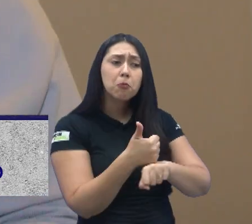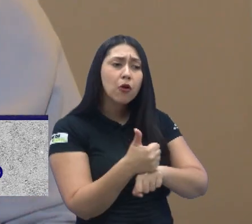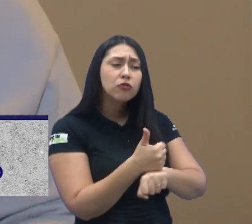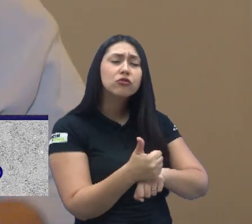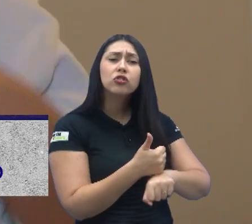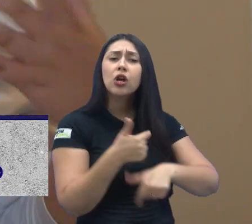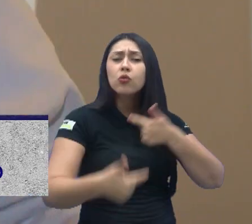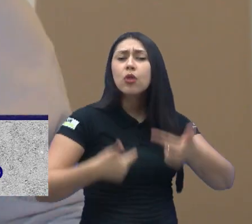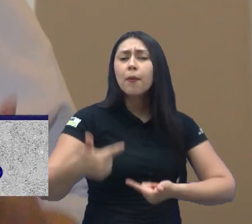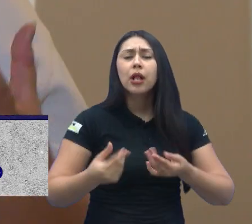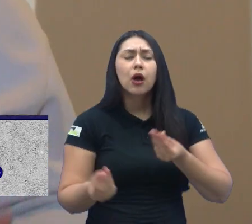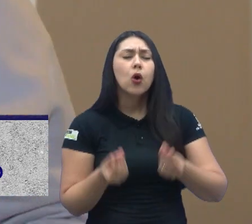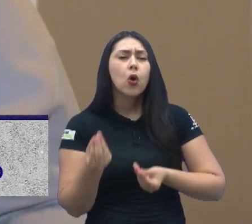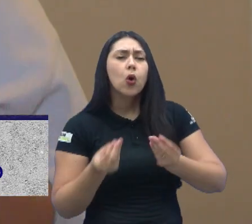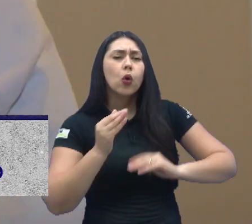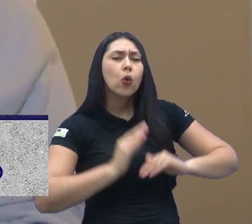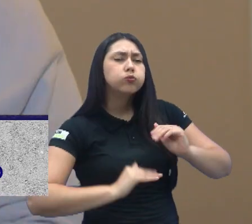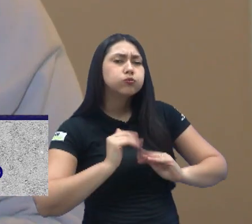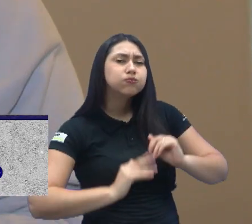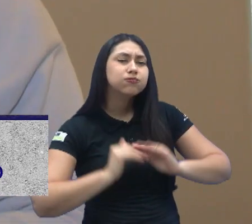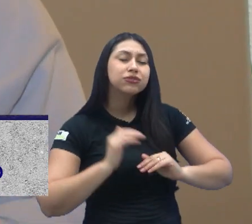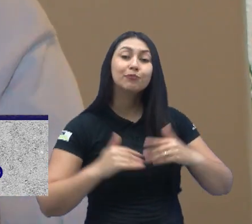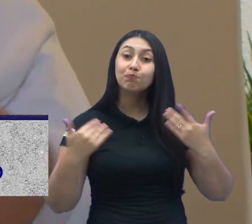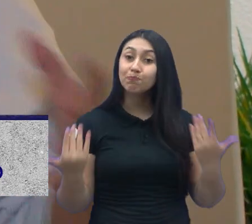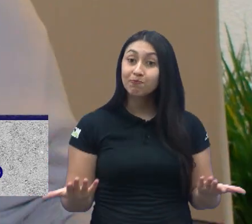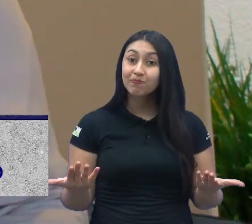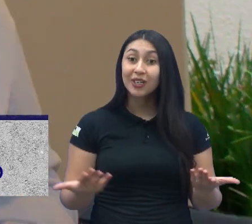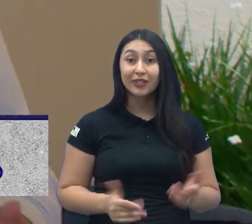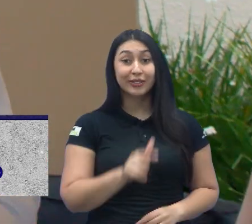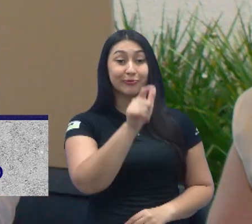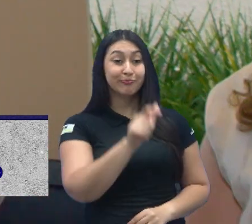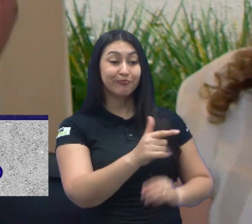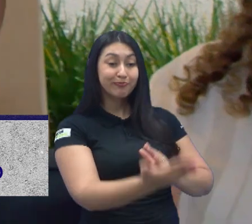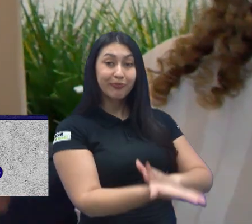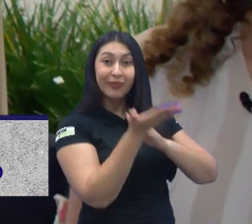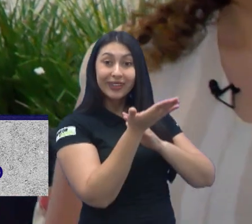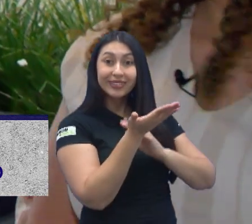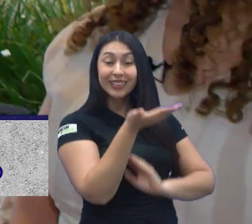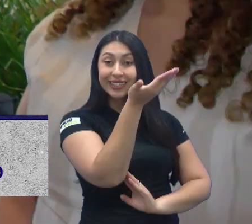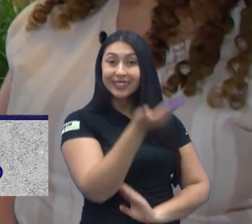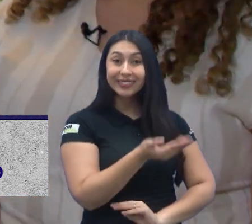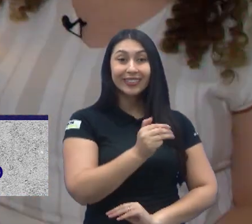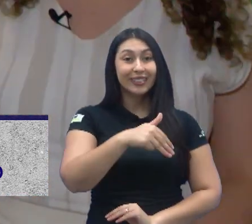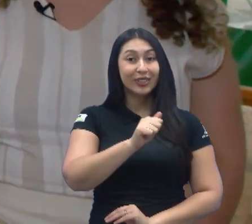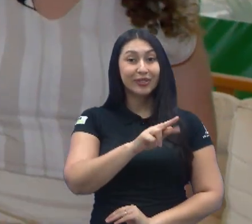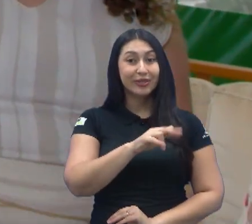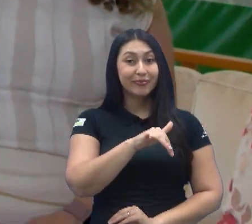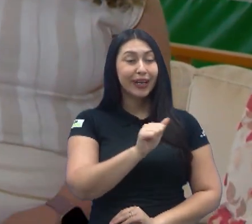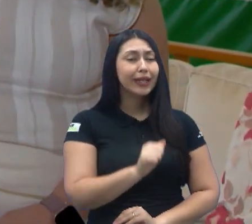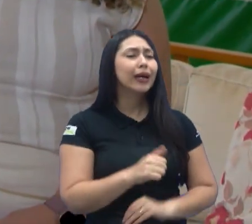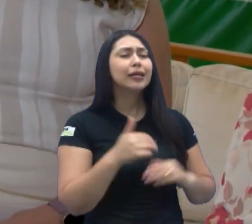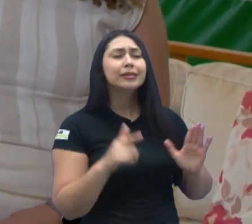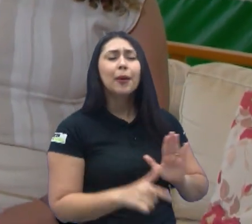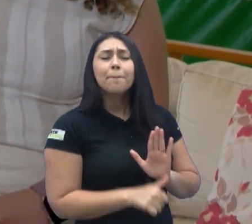das atividades, como que é feito e tudo mais. Então, quem vai me ajudar a passar essa tarde aqui com eles é a Maria Júlia. Maria Júlia, antes de tudo,